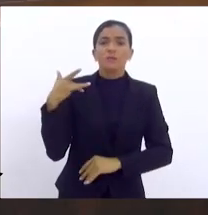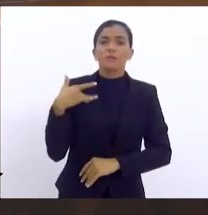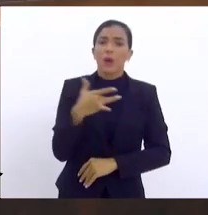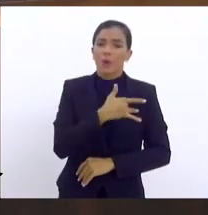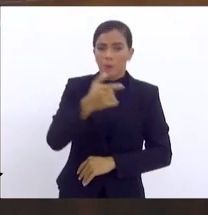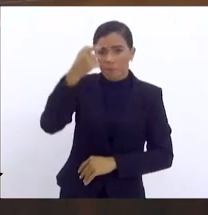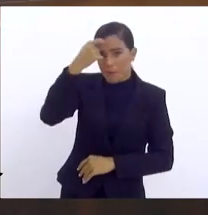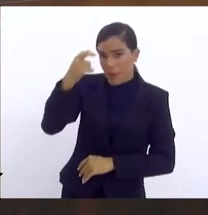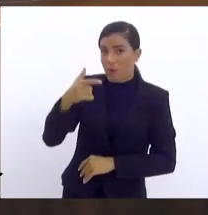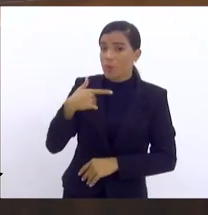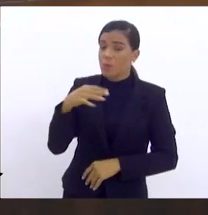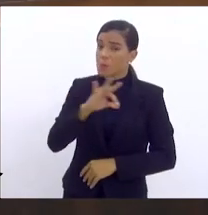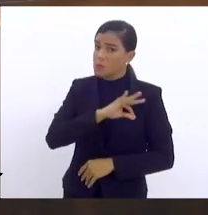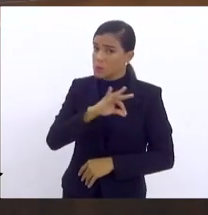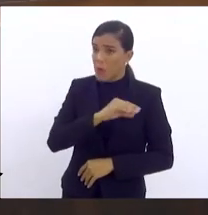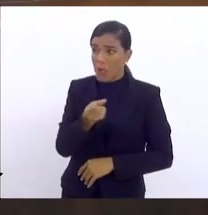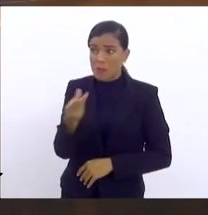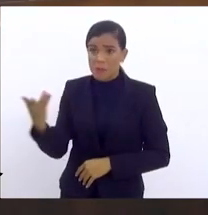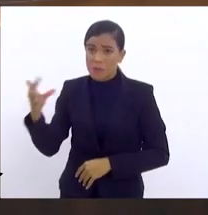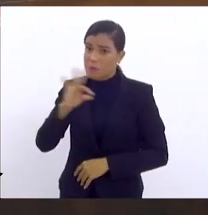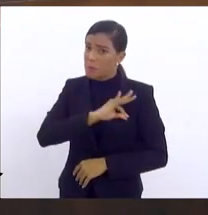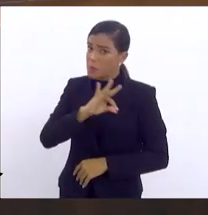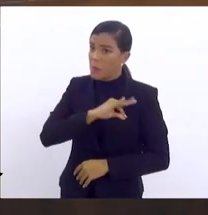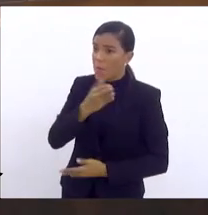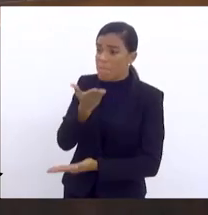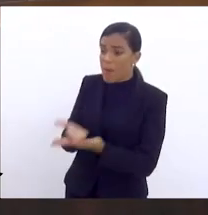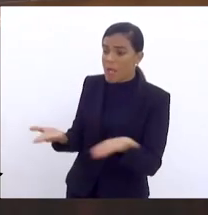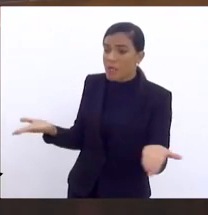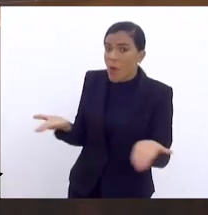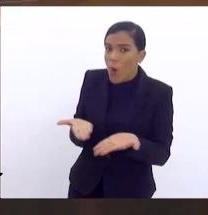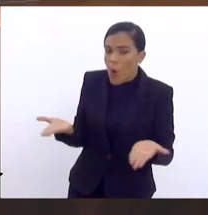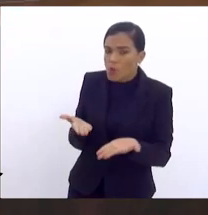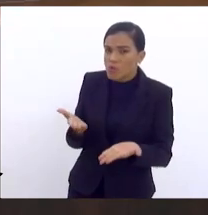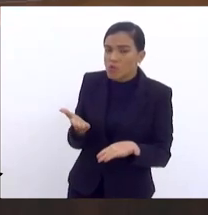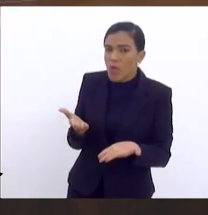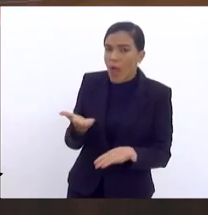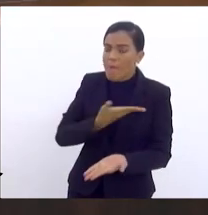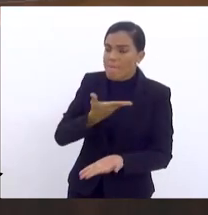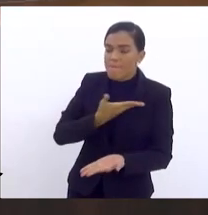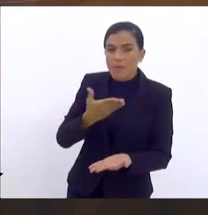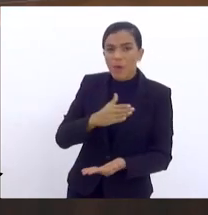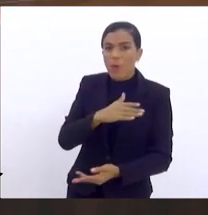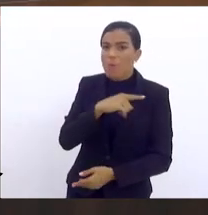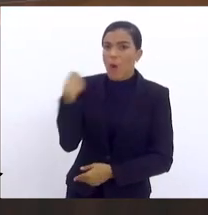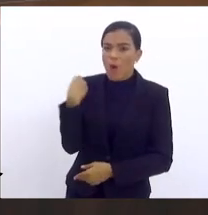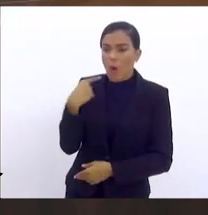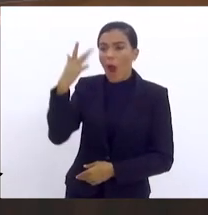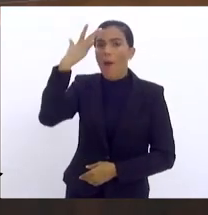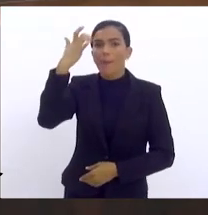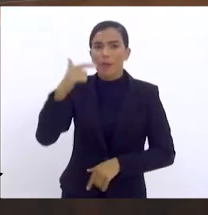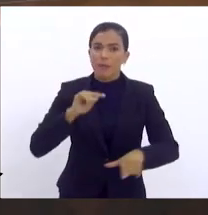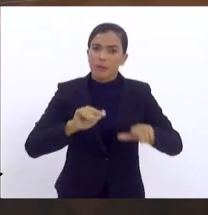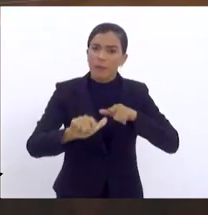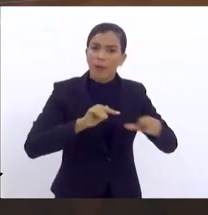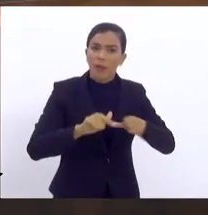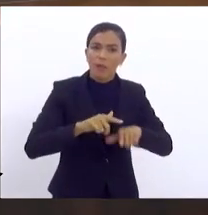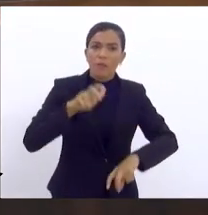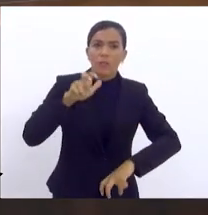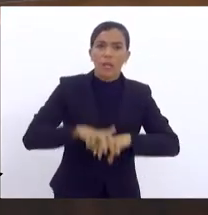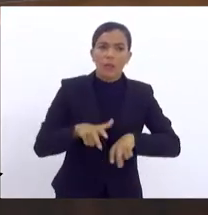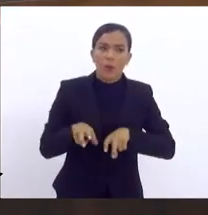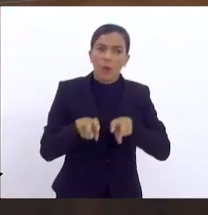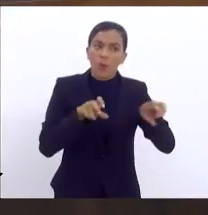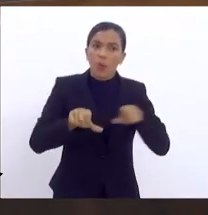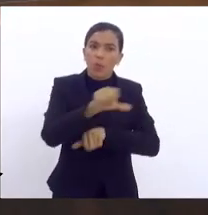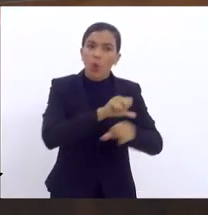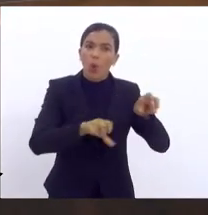do policial muito policial às vezes pede um companheiro num dia não conhece tá na viatura perde o companheiro no outro dia no outro serviço tá sentado com outro